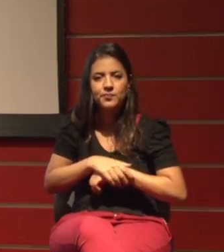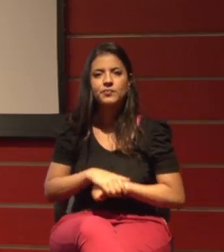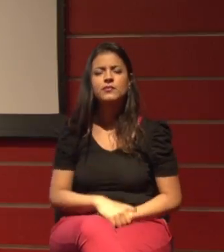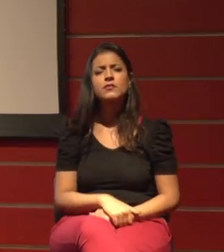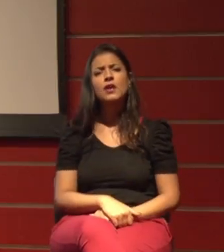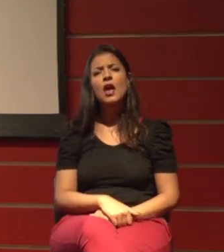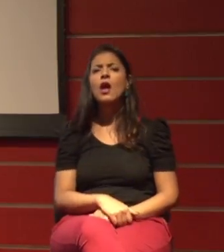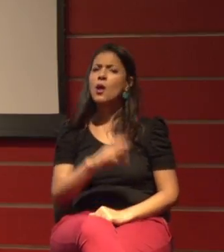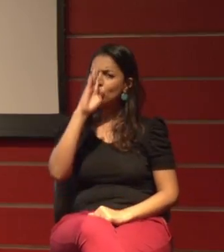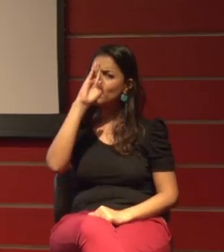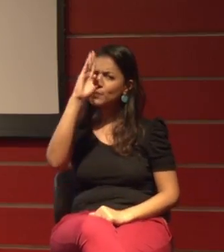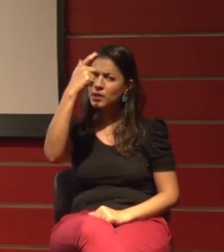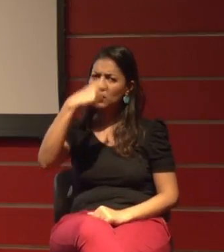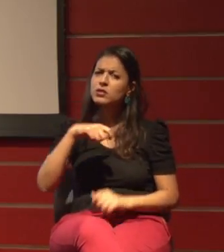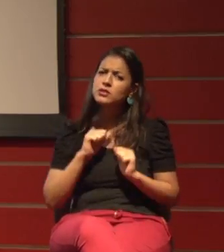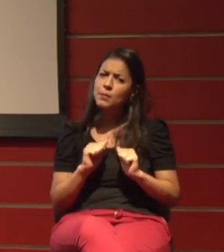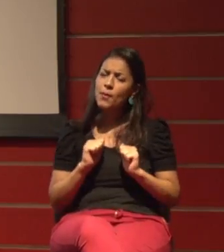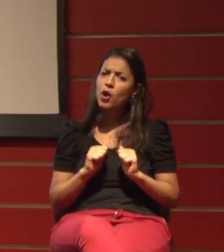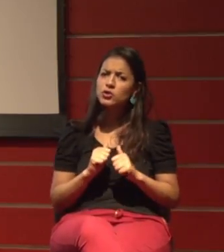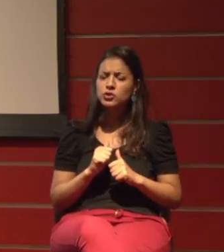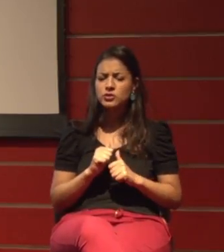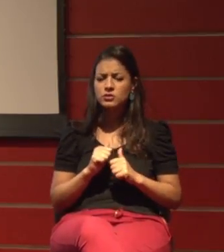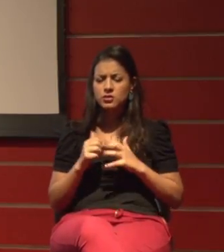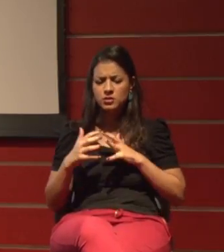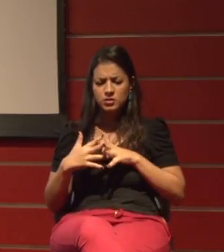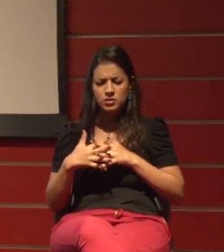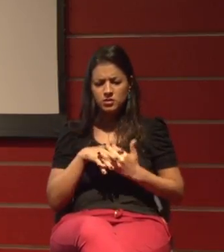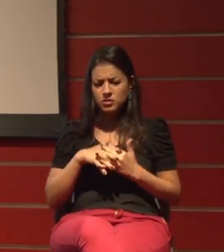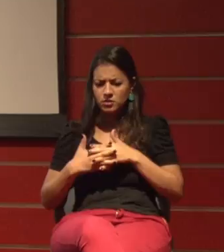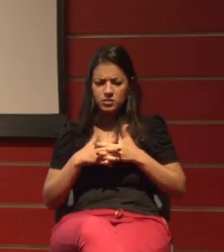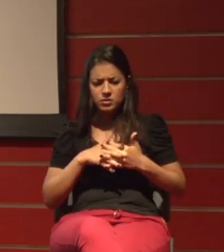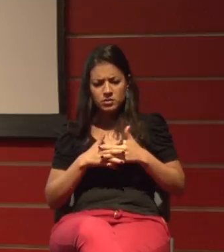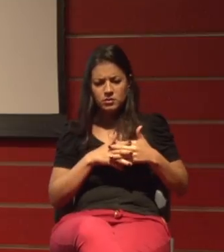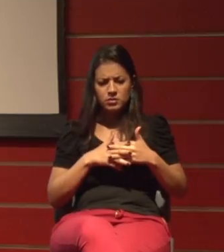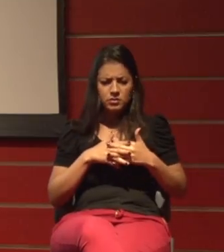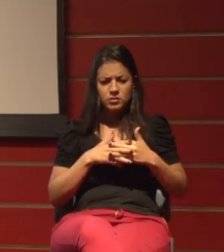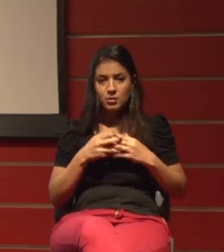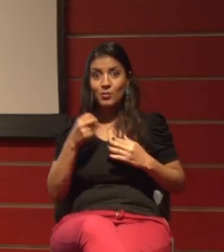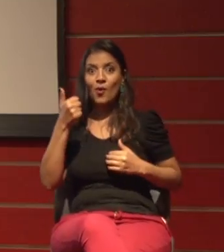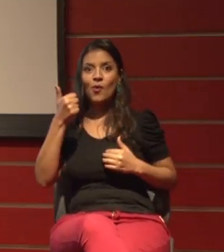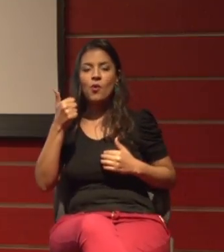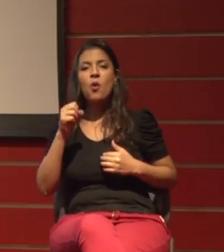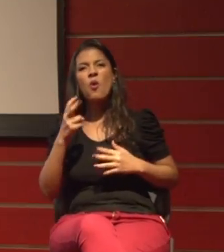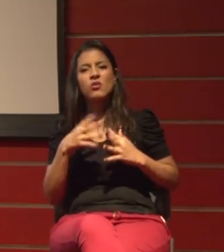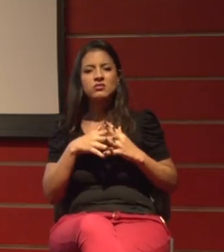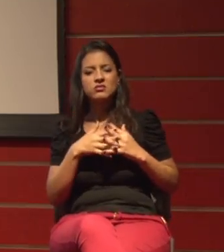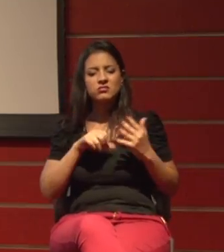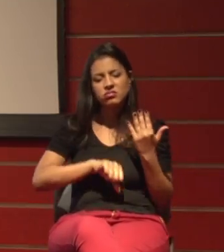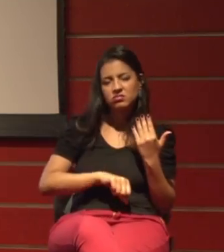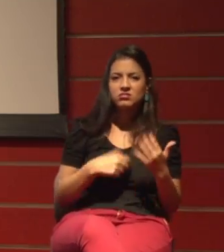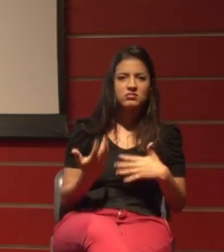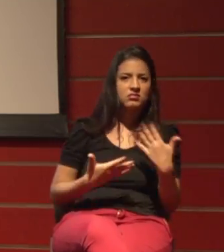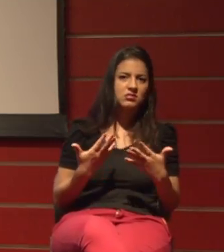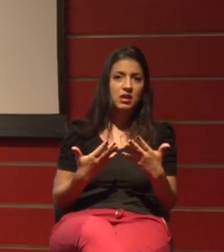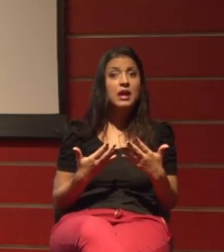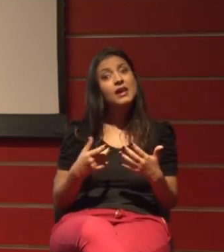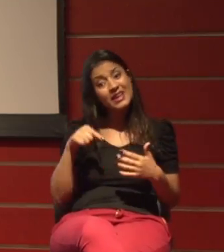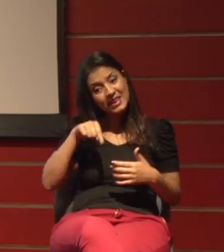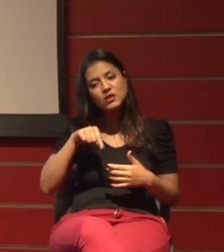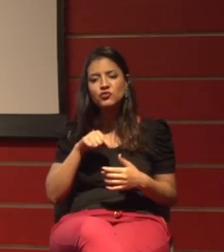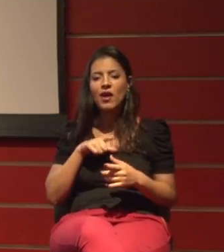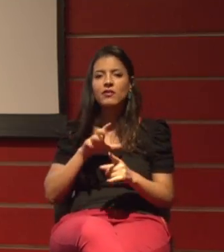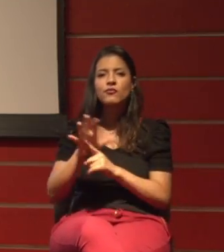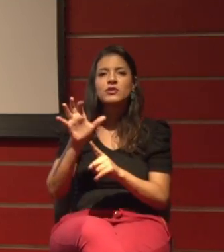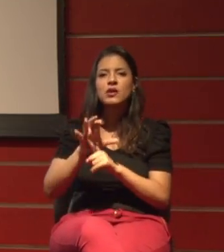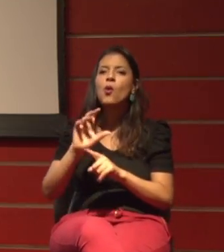o seu conflito interno e isso tem implicações diferentes na história geral no conflito externo eh